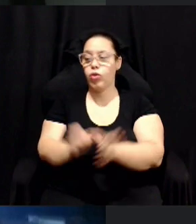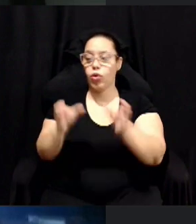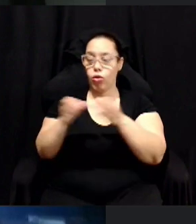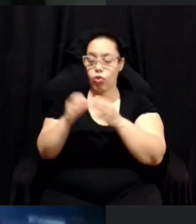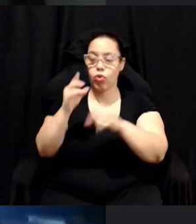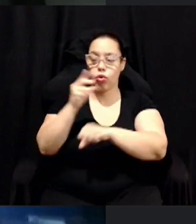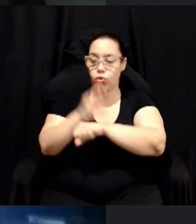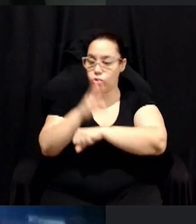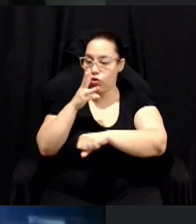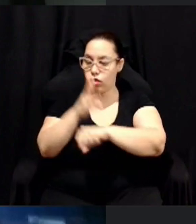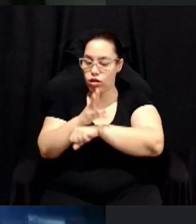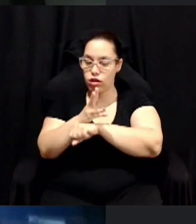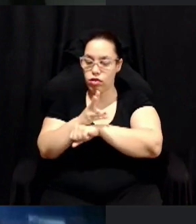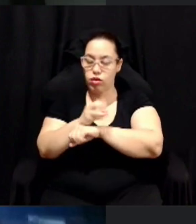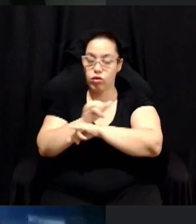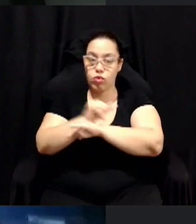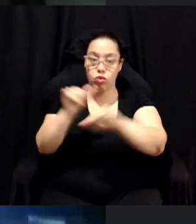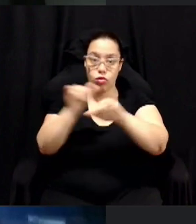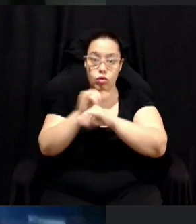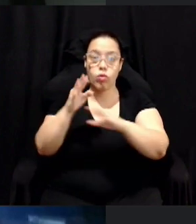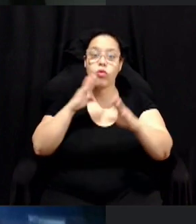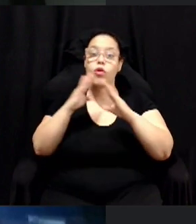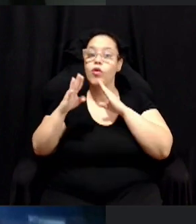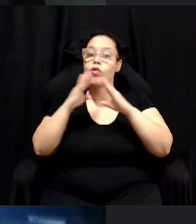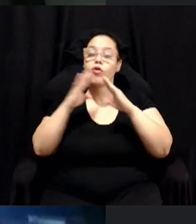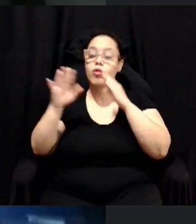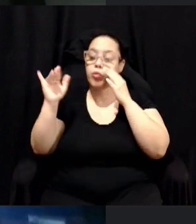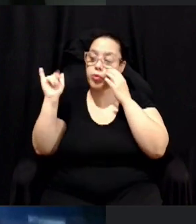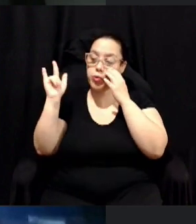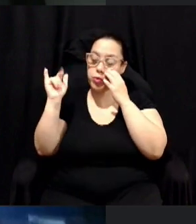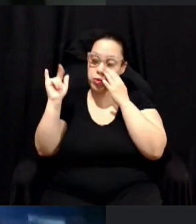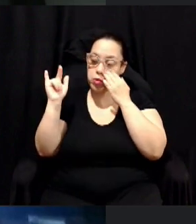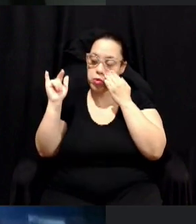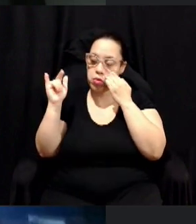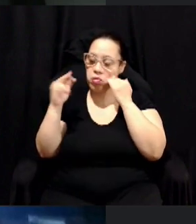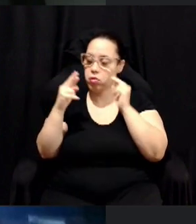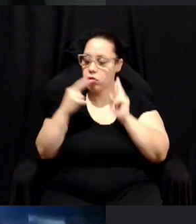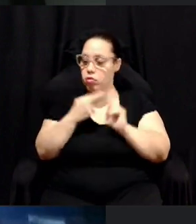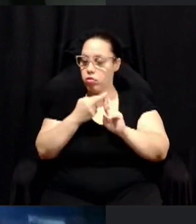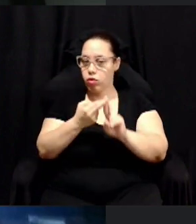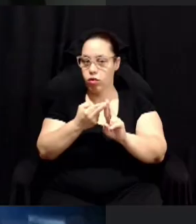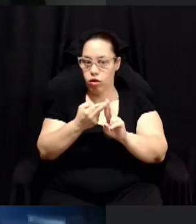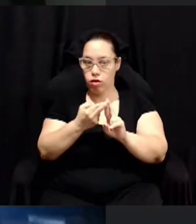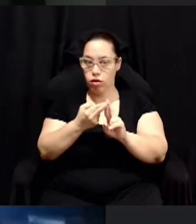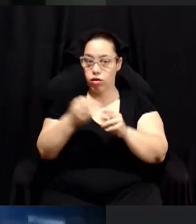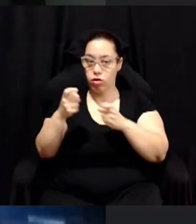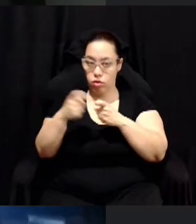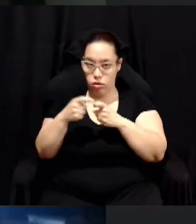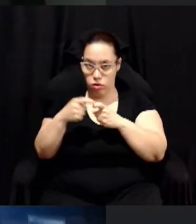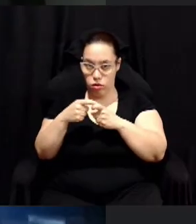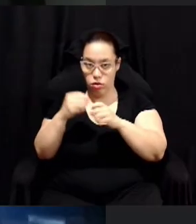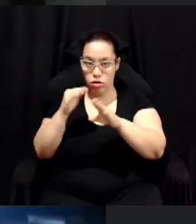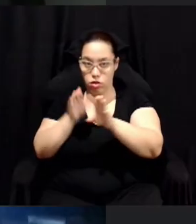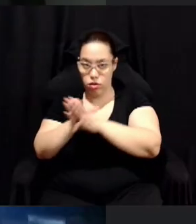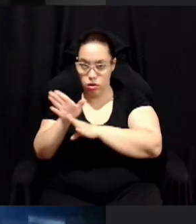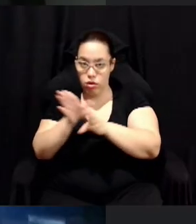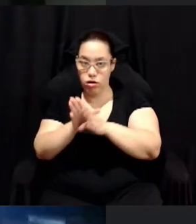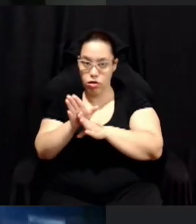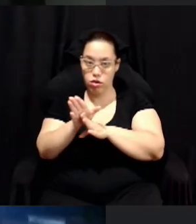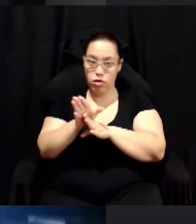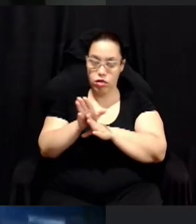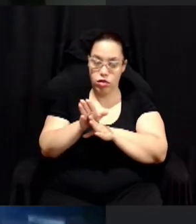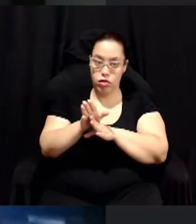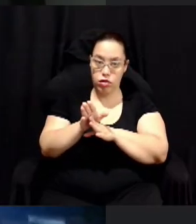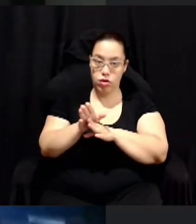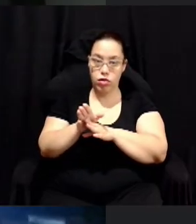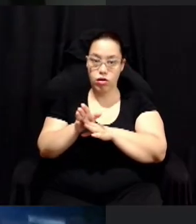com divulgação em Facebook e Instagram, e hoje ele é referência, né? Os médicos, inclusive, indicam para os pacientes buscarem a gente, porque a